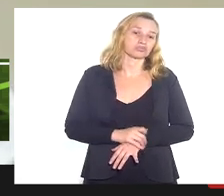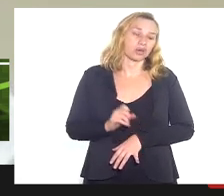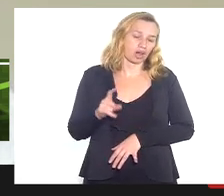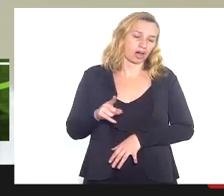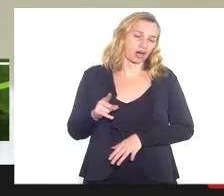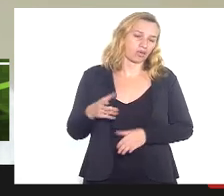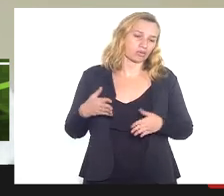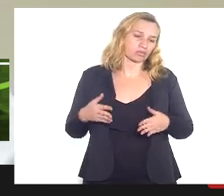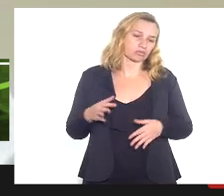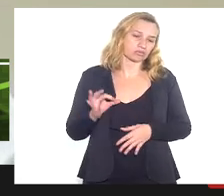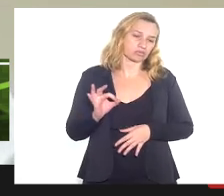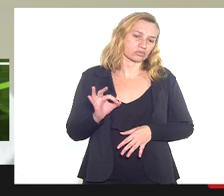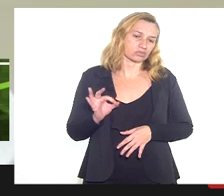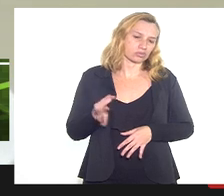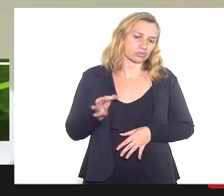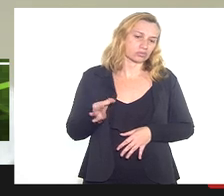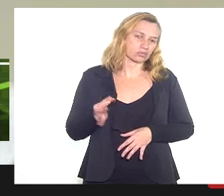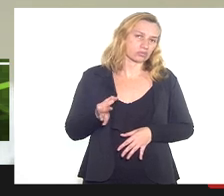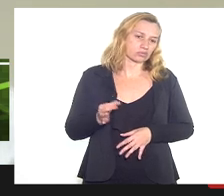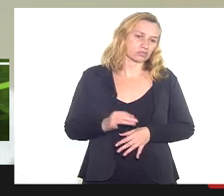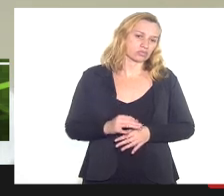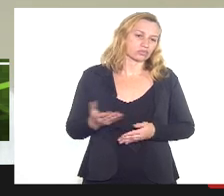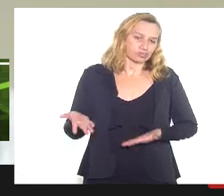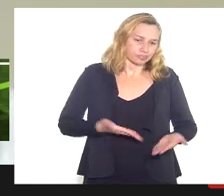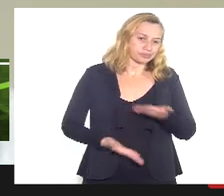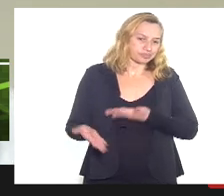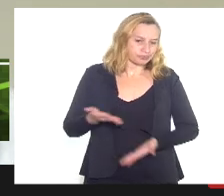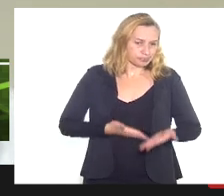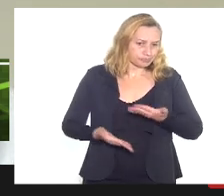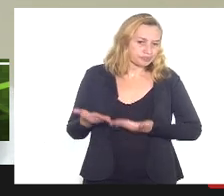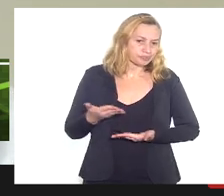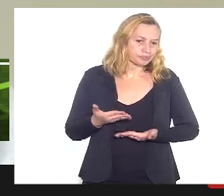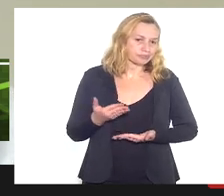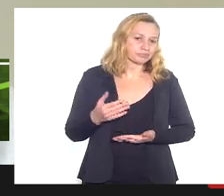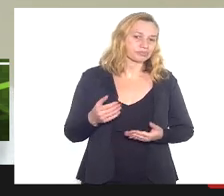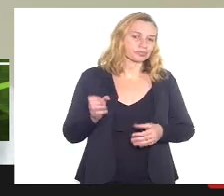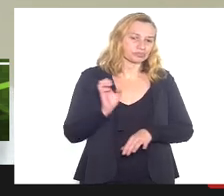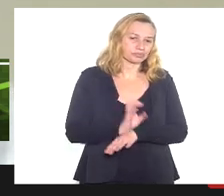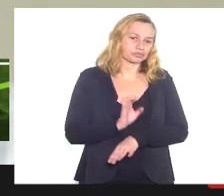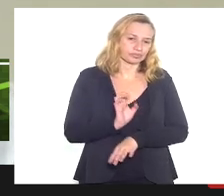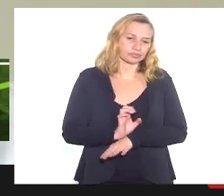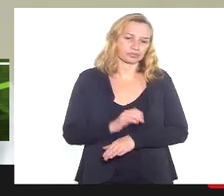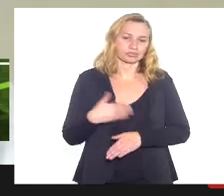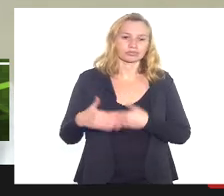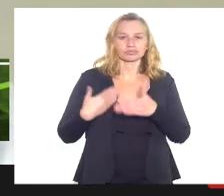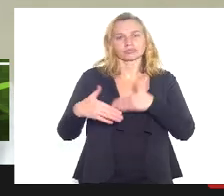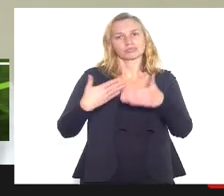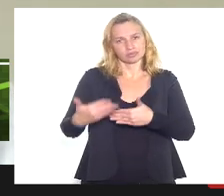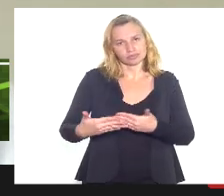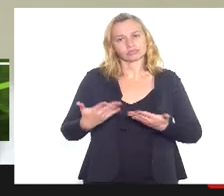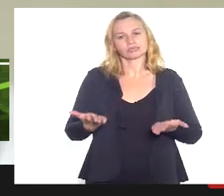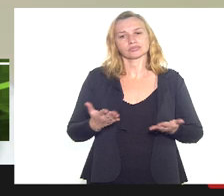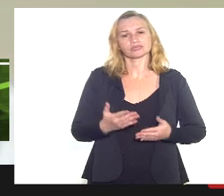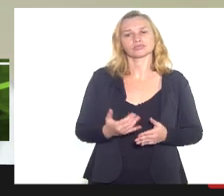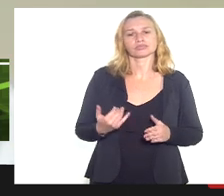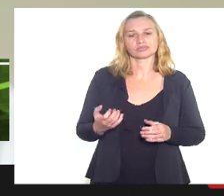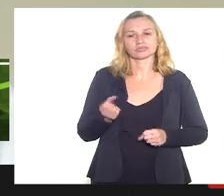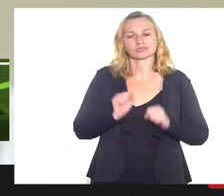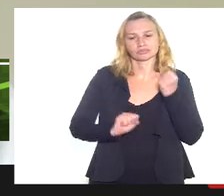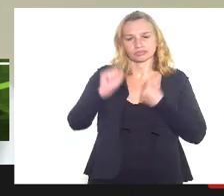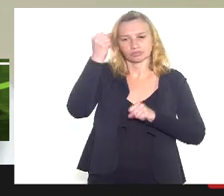fato que lesa o Estado do Rio de Janeiro, apesar da parceria que eu acho que o Estado vem fazendo ao longo de muitos anos com a indústria do